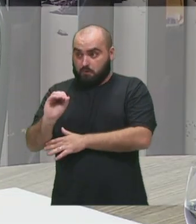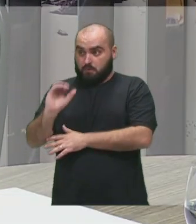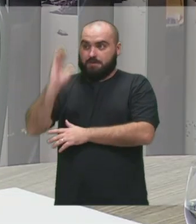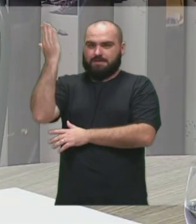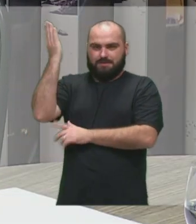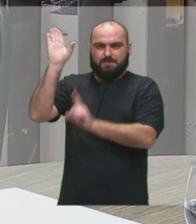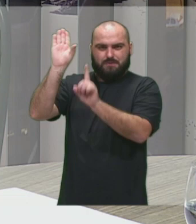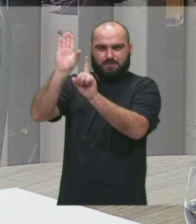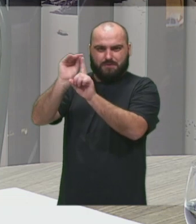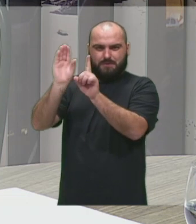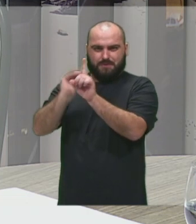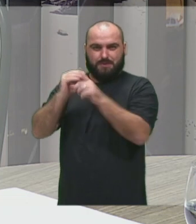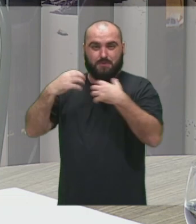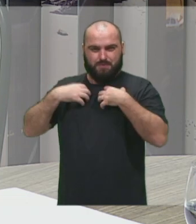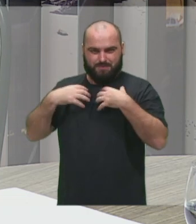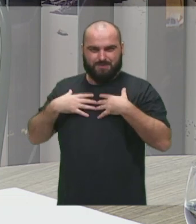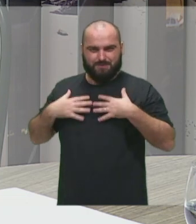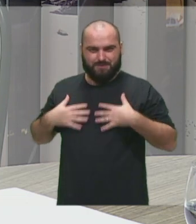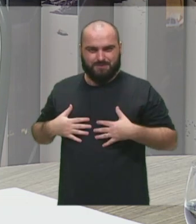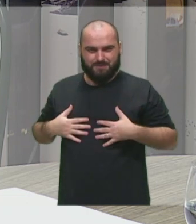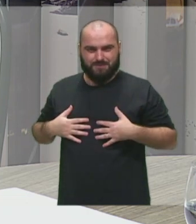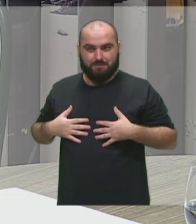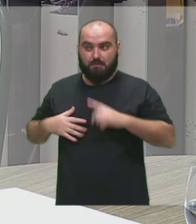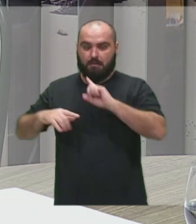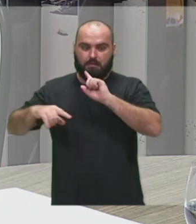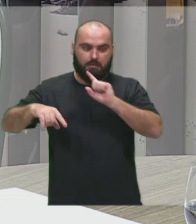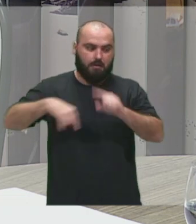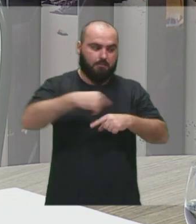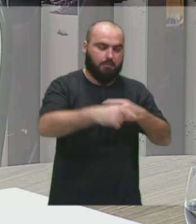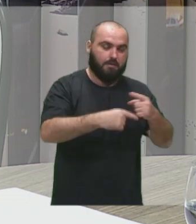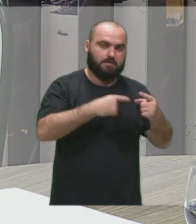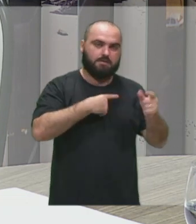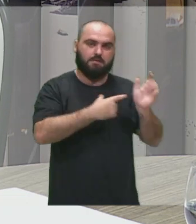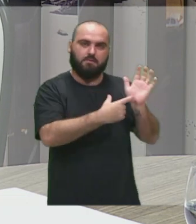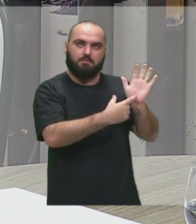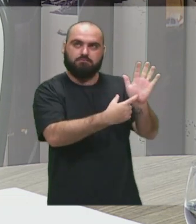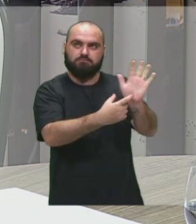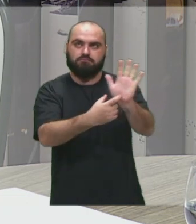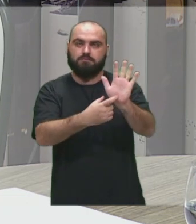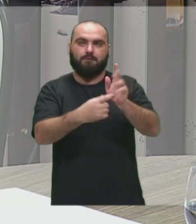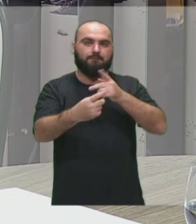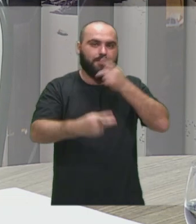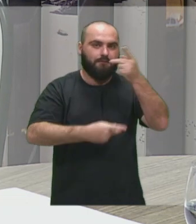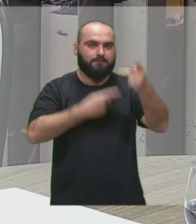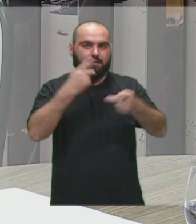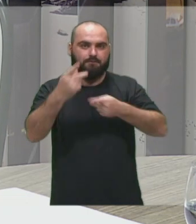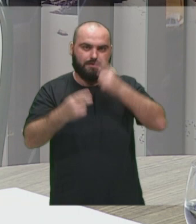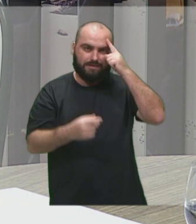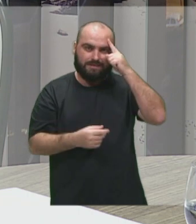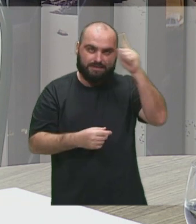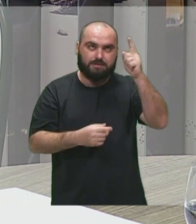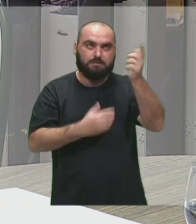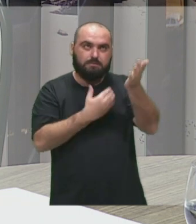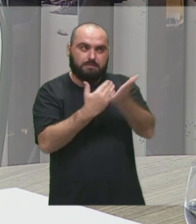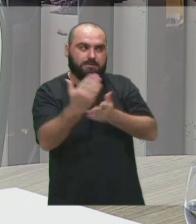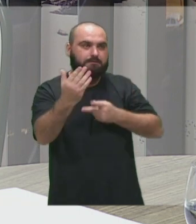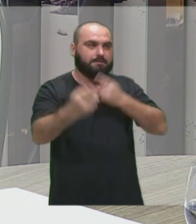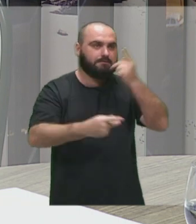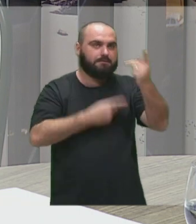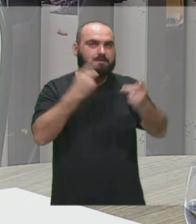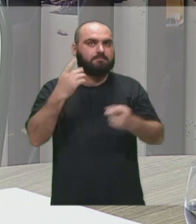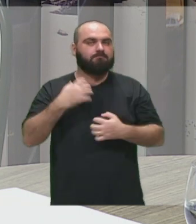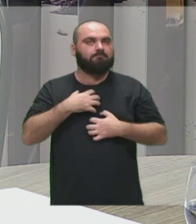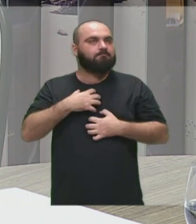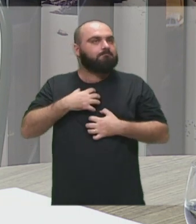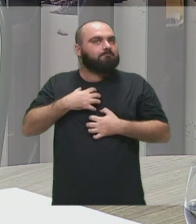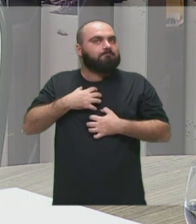caso, Então, a partir do dia que eu comecei a falar sobre isso, é que eu comecei a me sentir